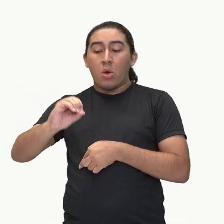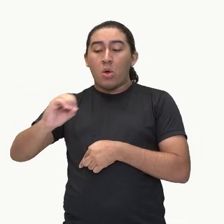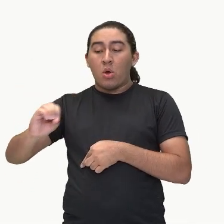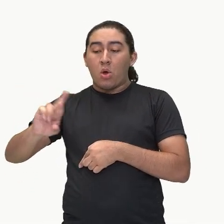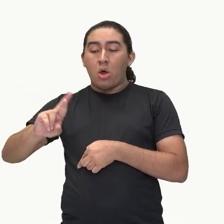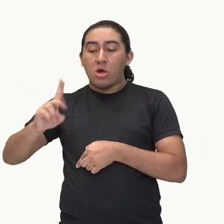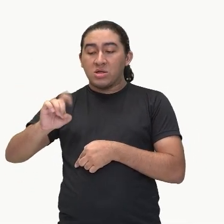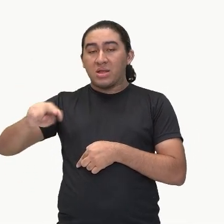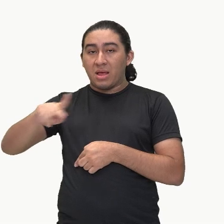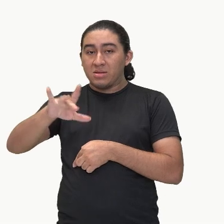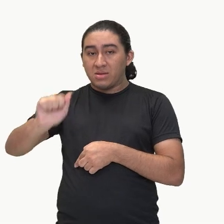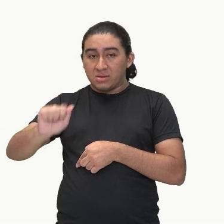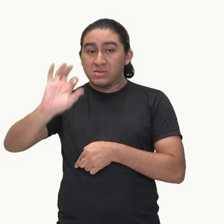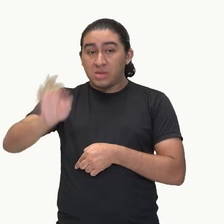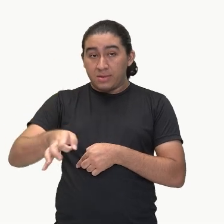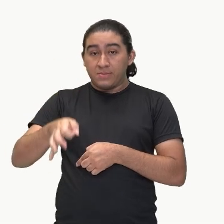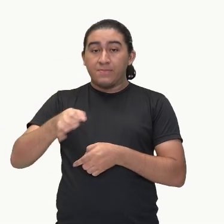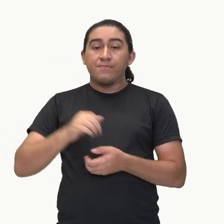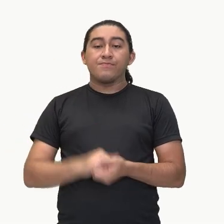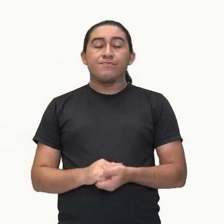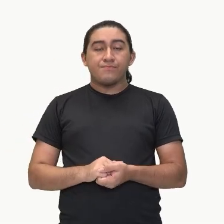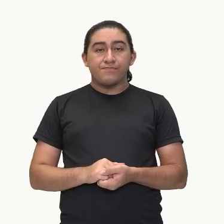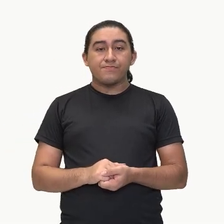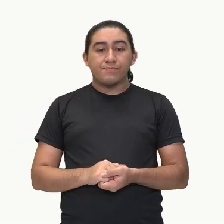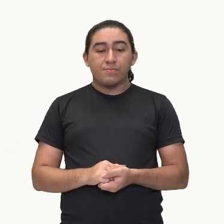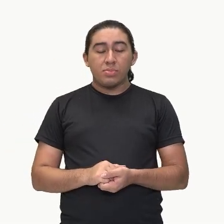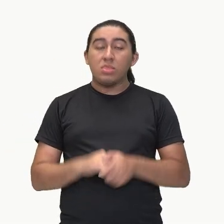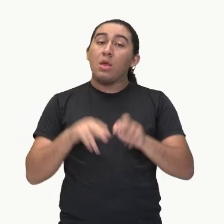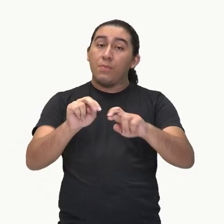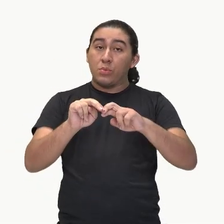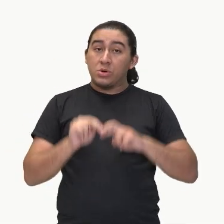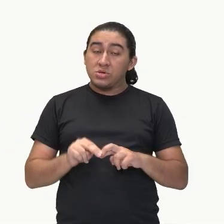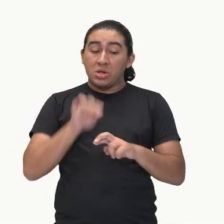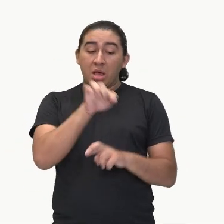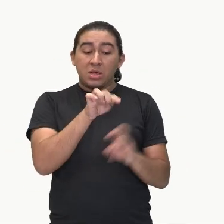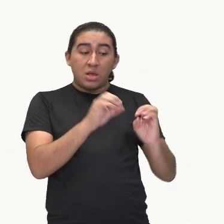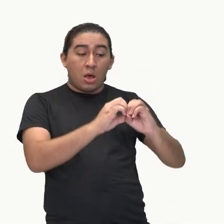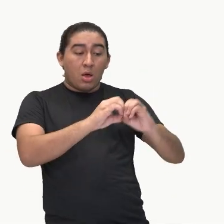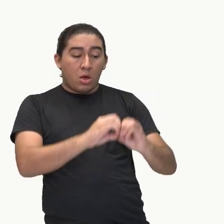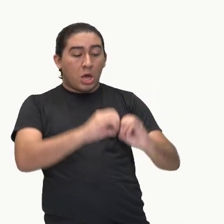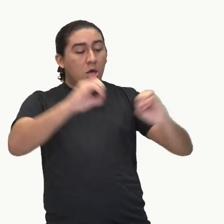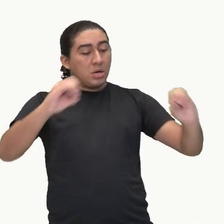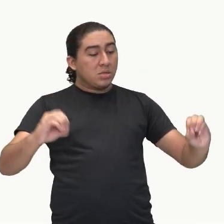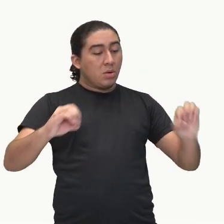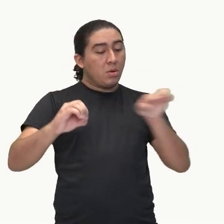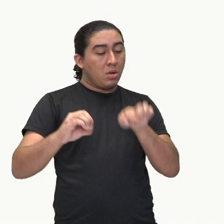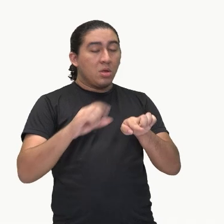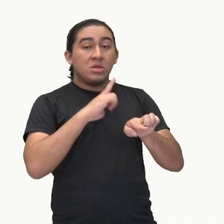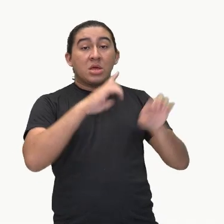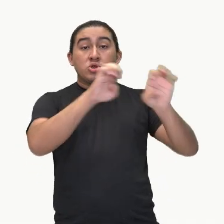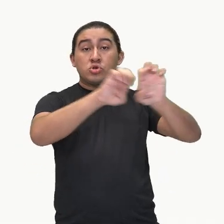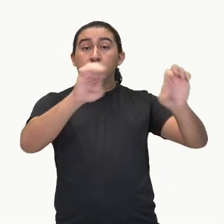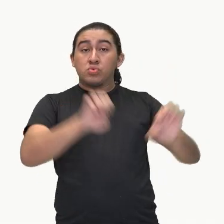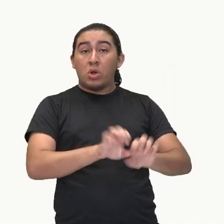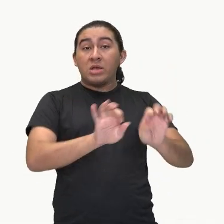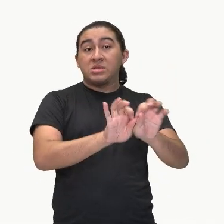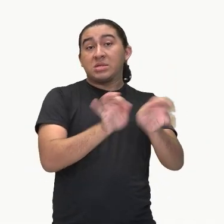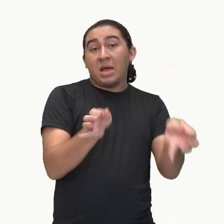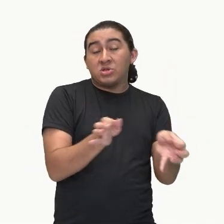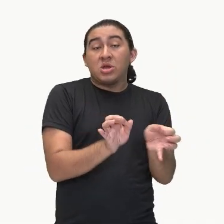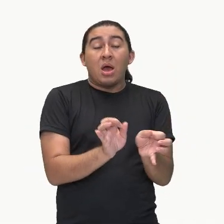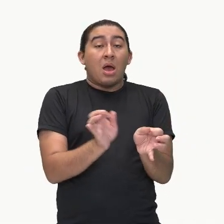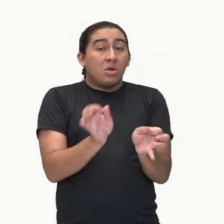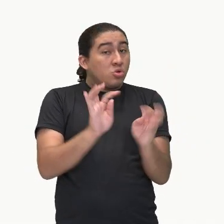uma delas, né? A oração coordenada, portanto, é aquela que apresenta estrutura sintática